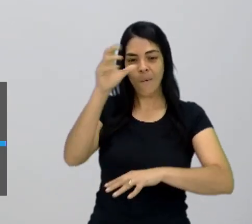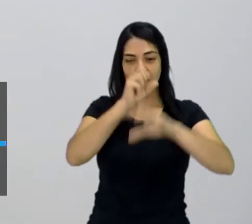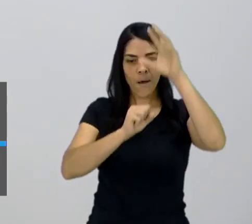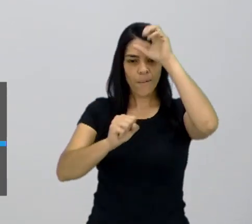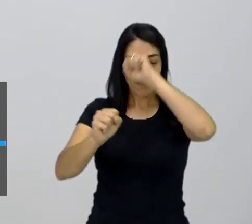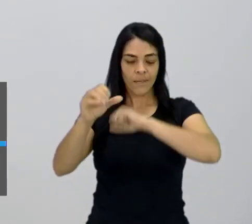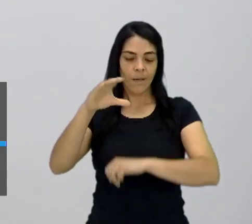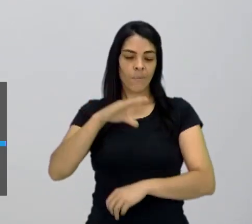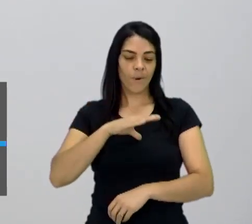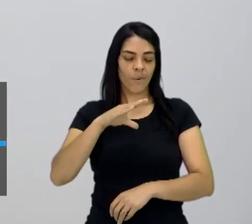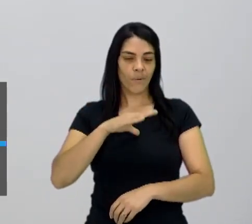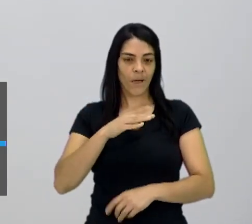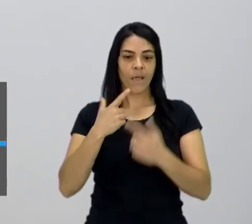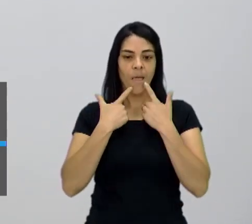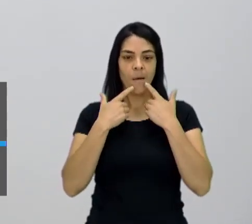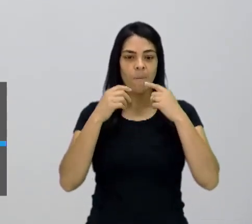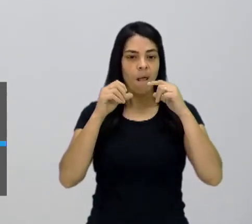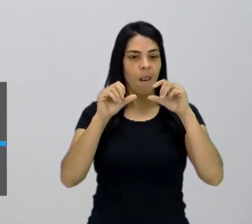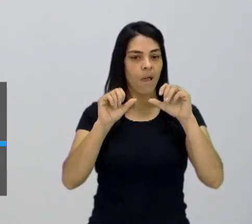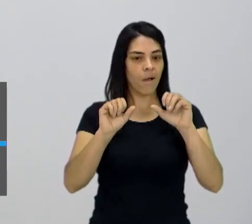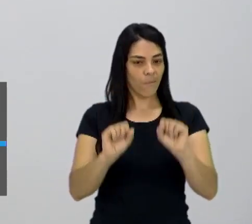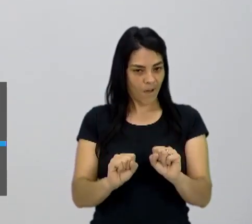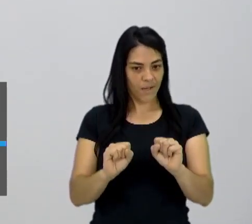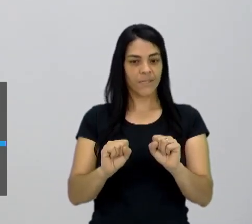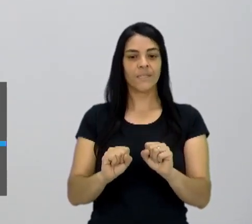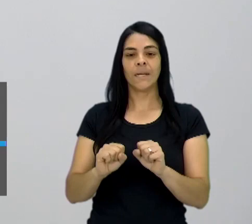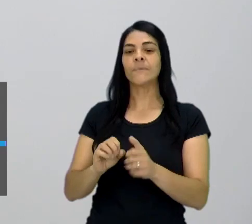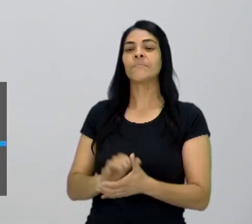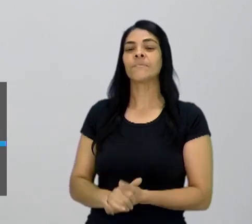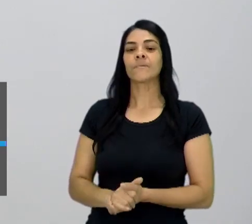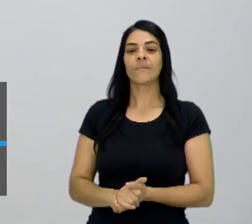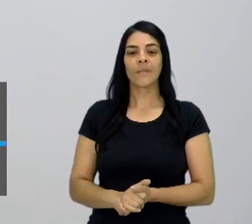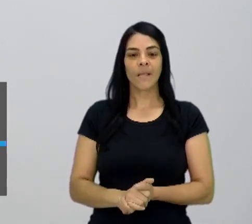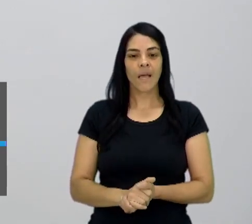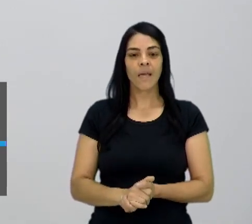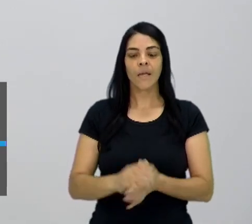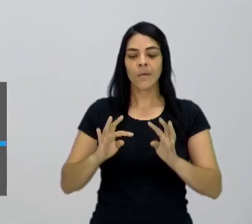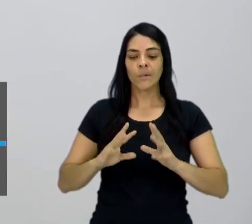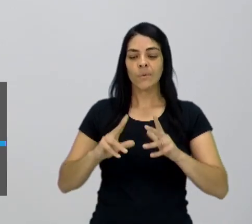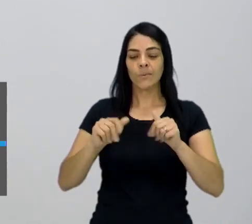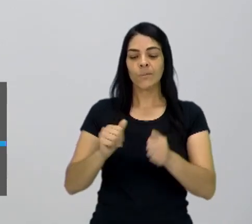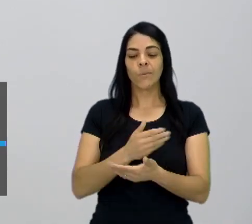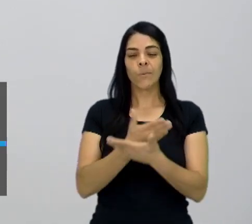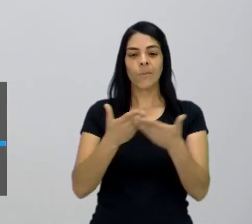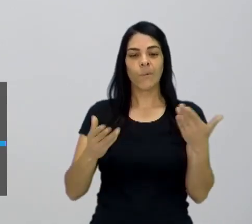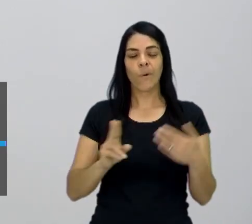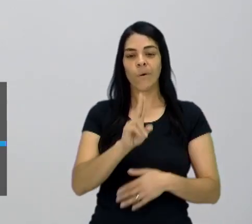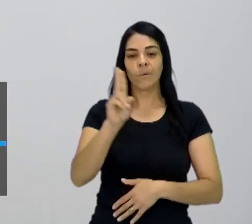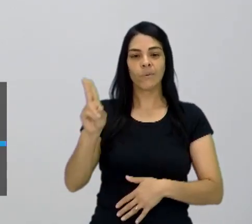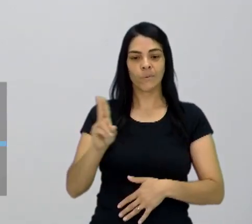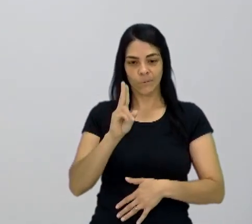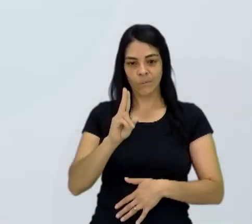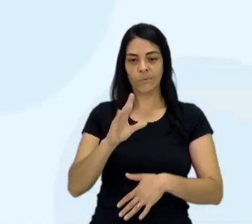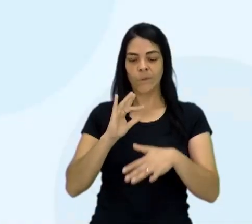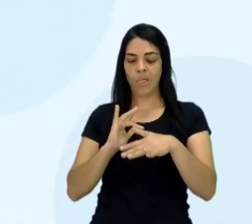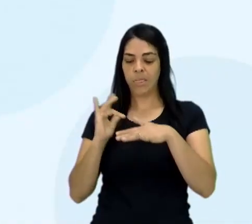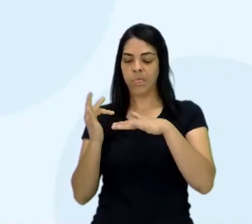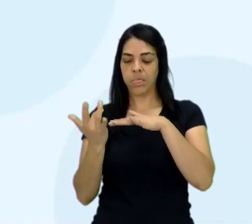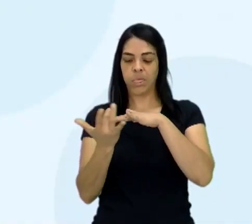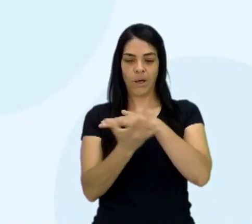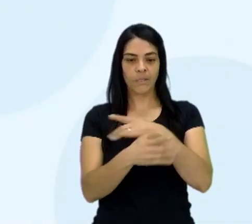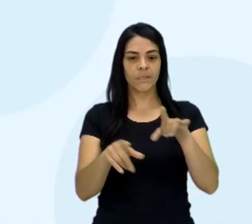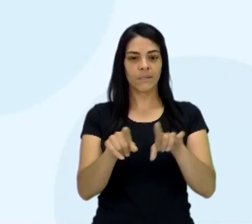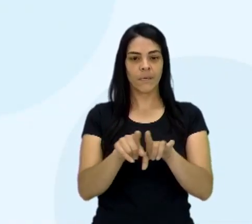bom? Então, uma linguagem que descreve coisas que a gente aplica aí na tecnologia, na ciência. Voltando para a tela aí, ó. Então, ele